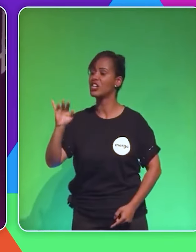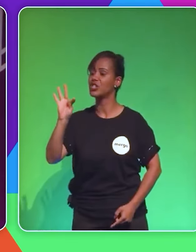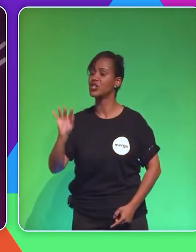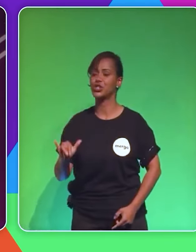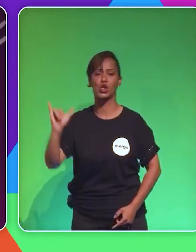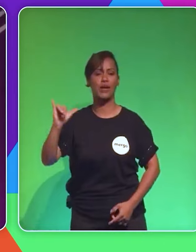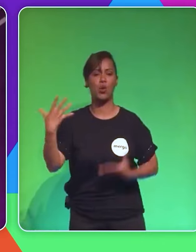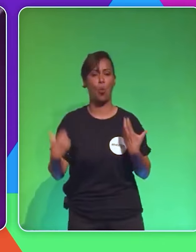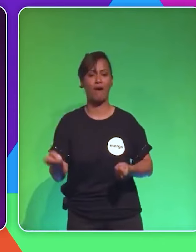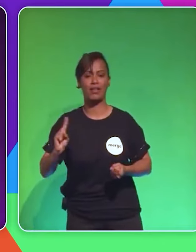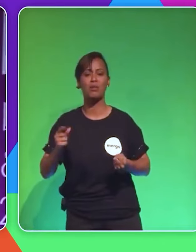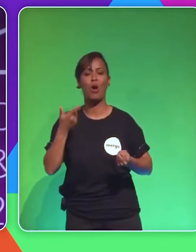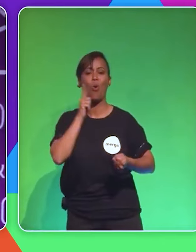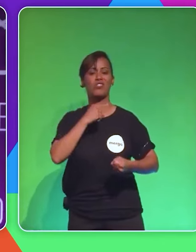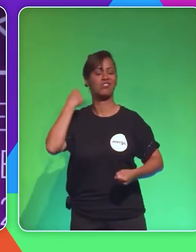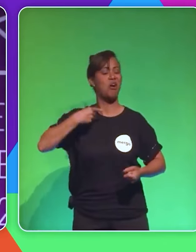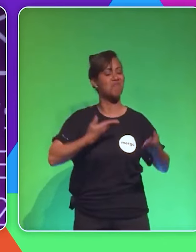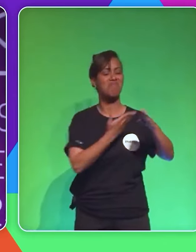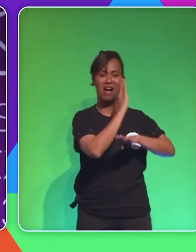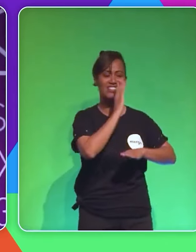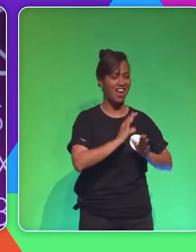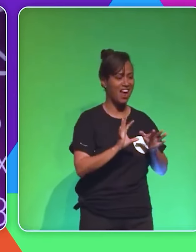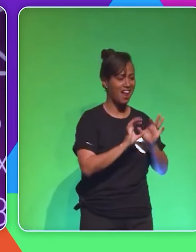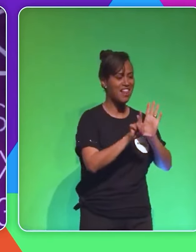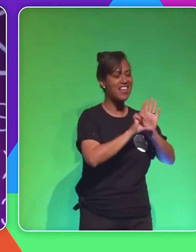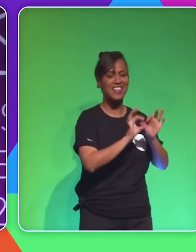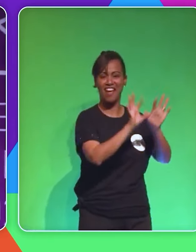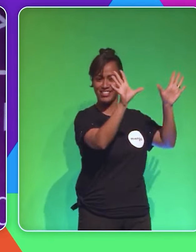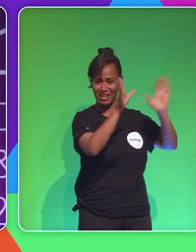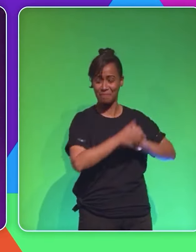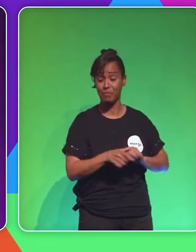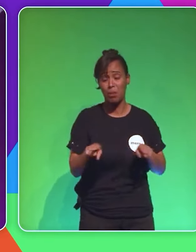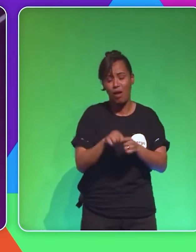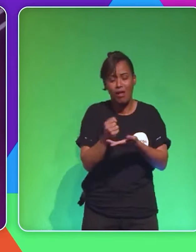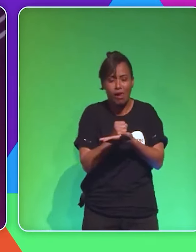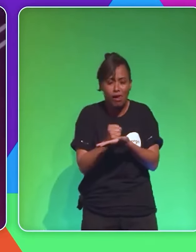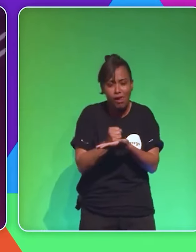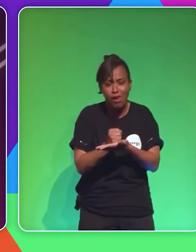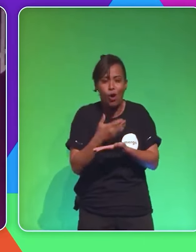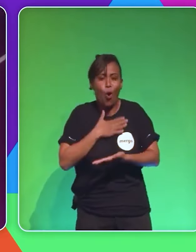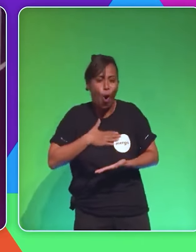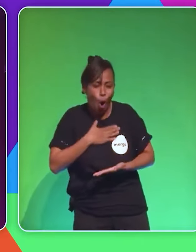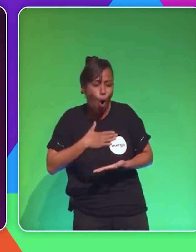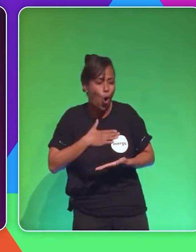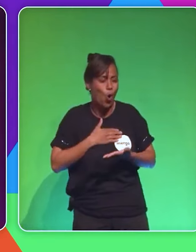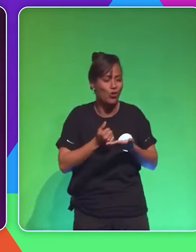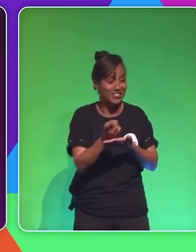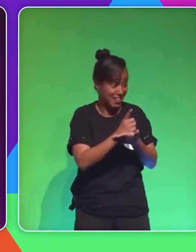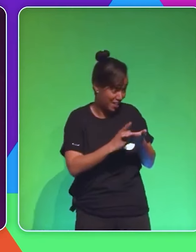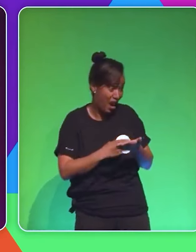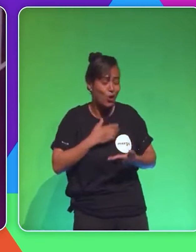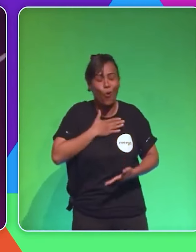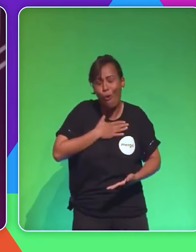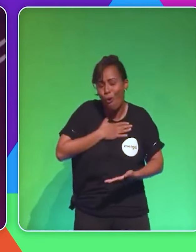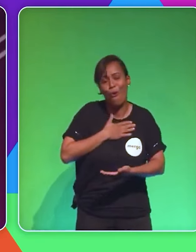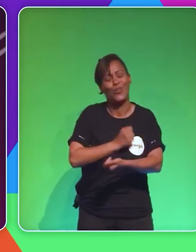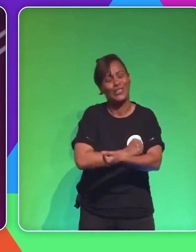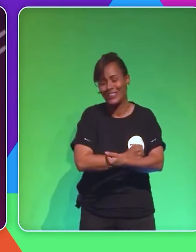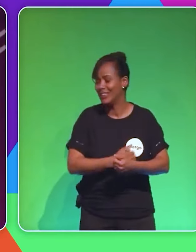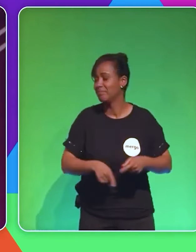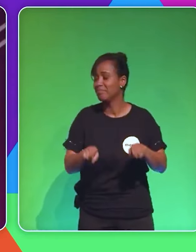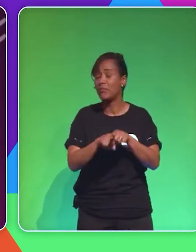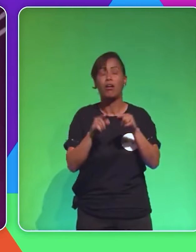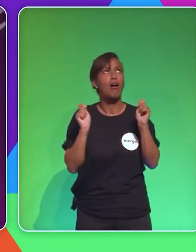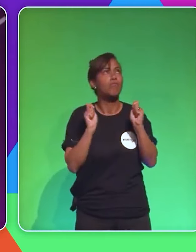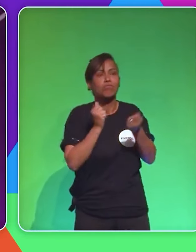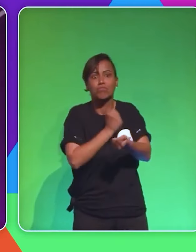podem ver que talvez eu sou meio cringe Eu Gosto de animes gosto bastante de games Talvez eu esteja trabalhando com design por causa disso eu